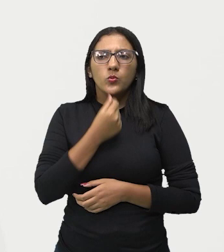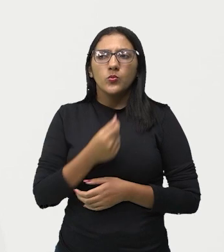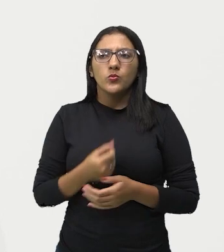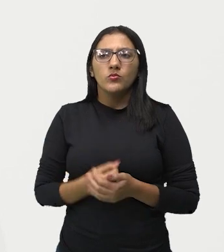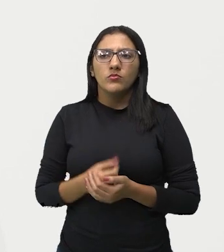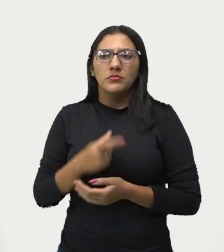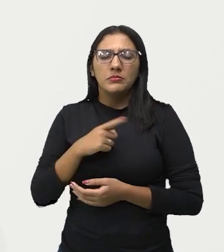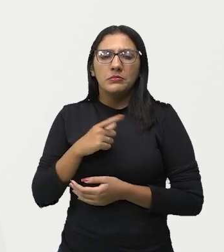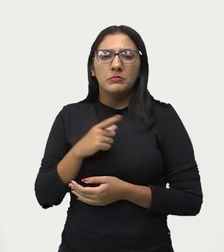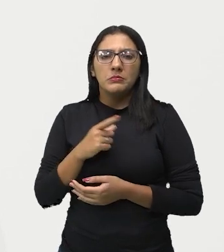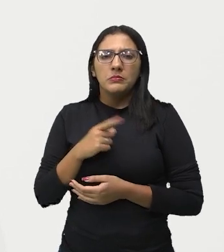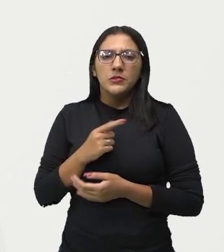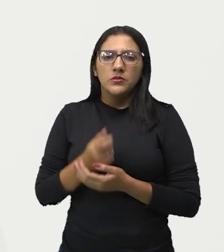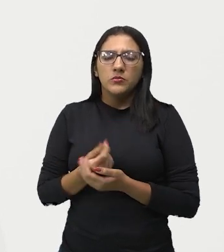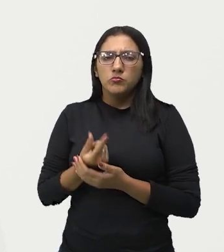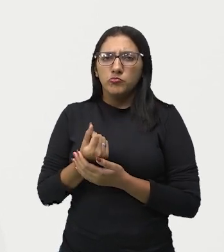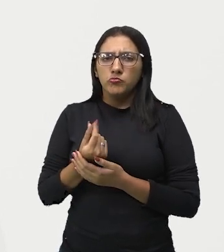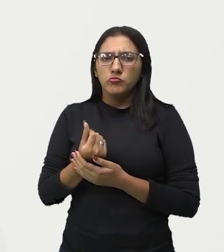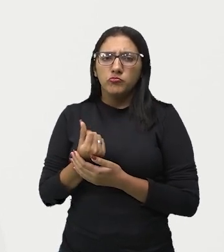R$ 2.000